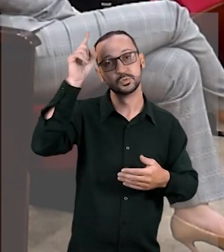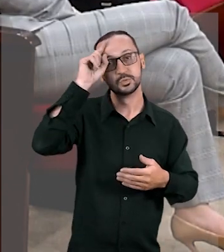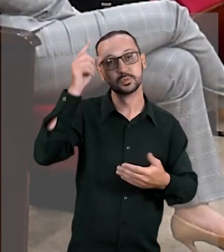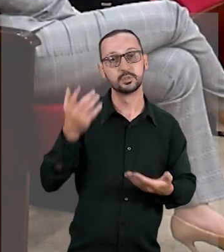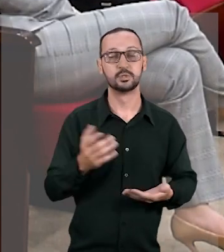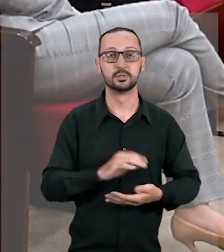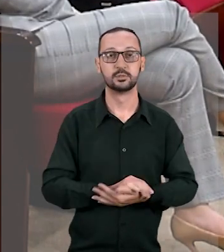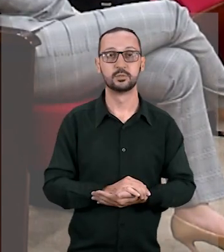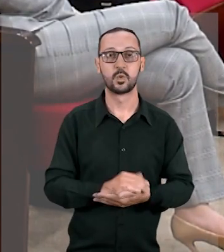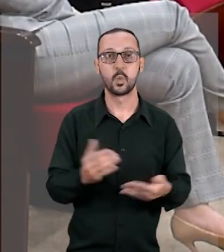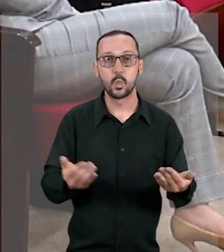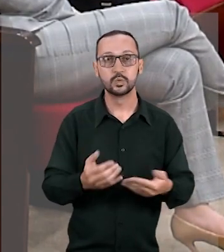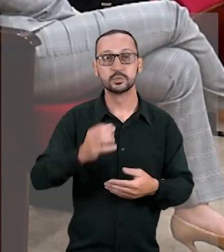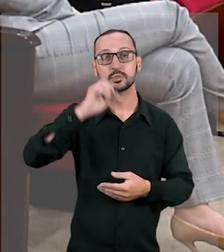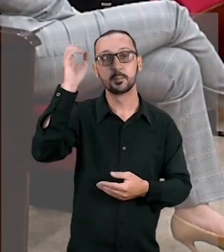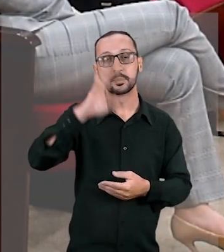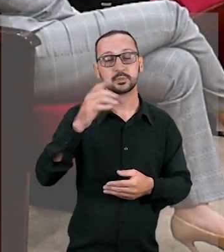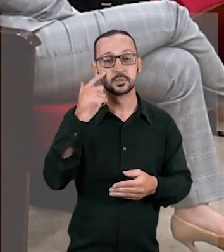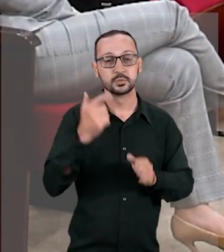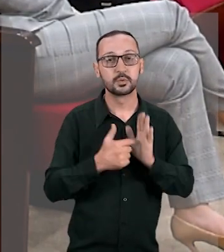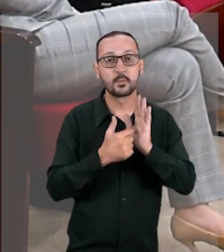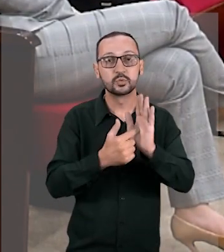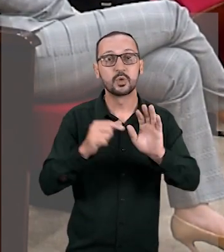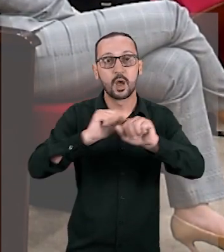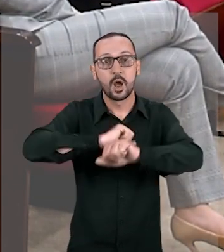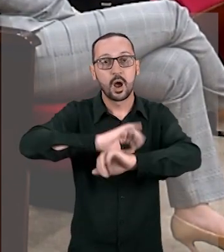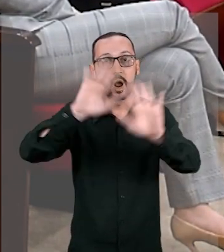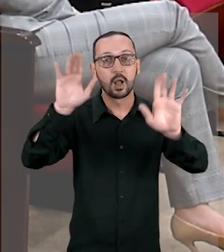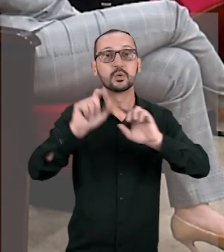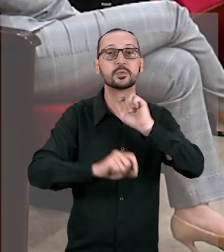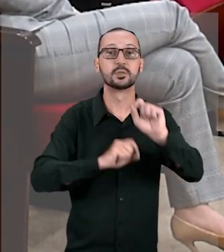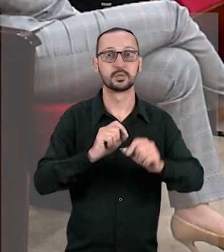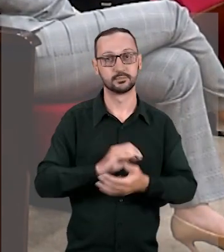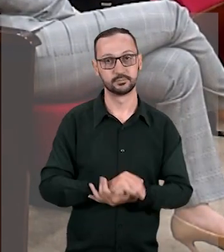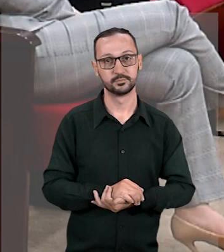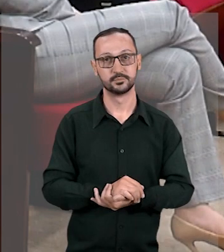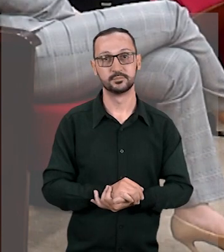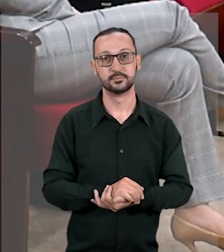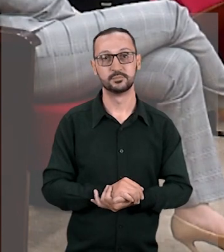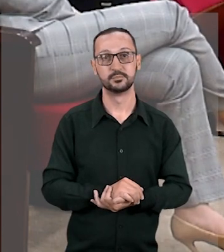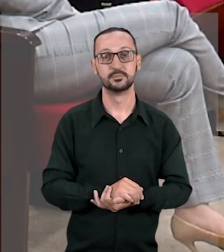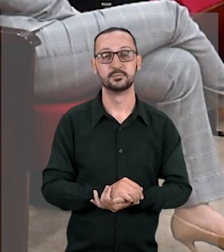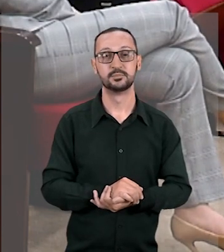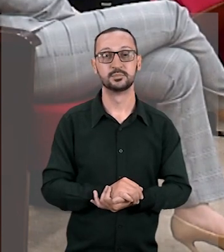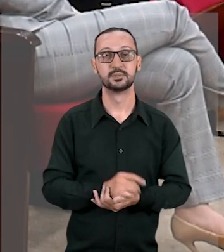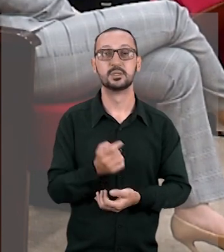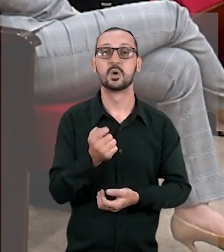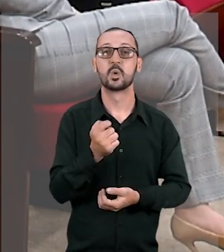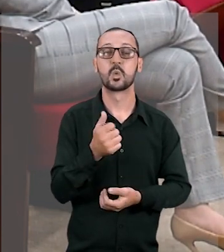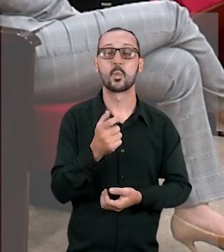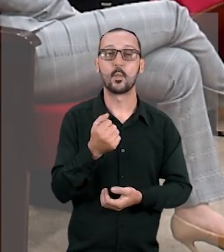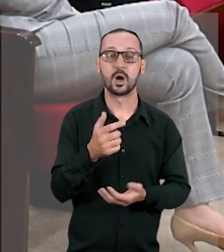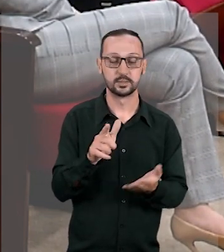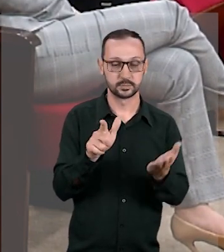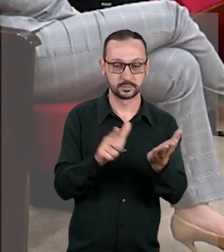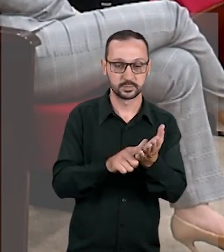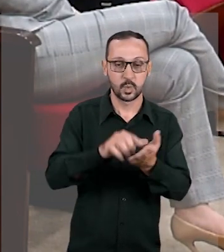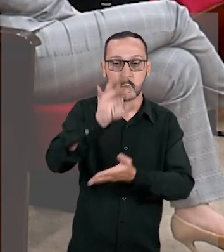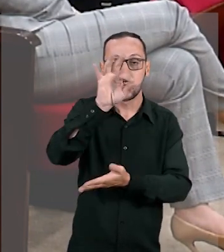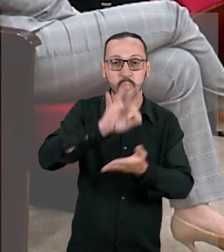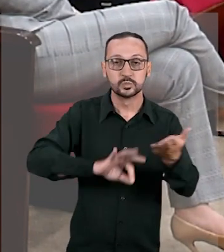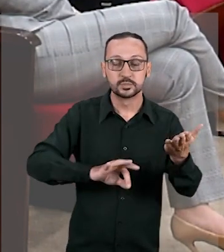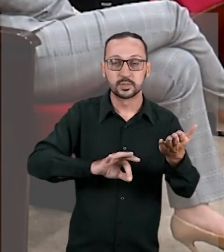nós descobrimos no Brasil, o que se revelou no Brasil, é que em quase todos os contratos